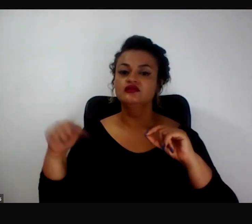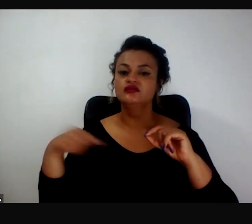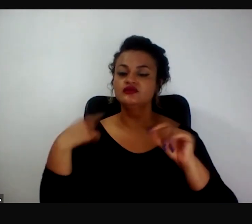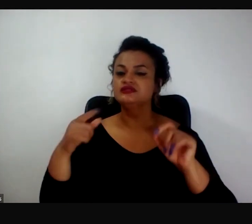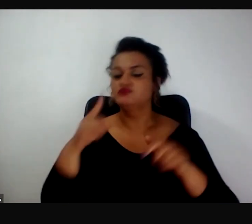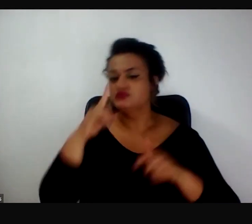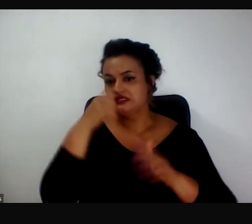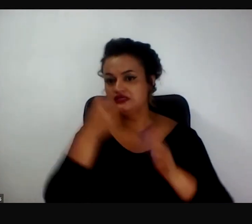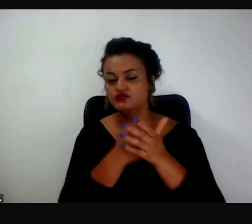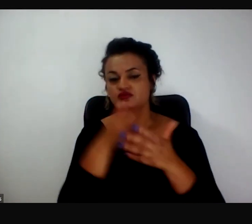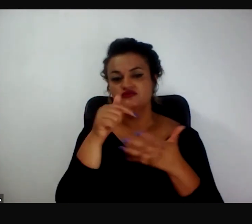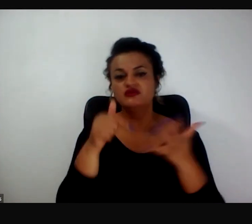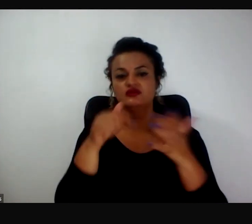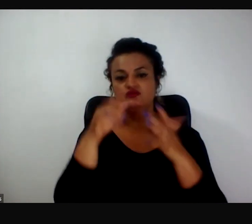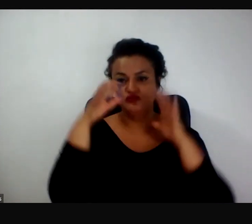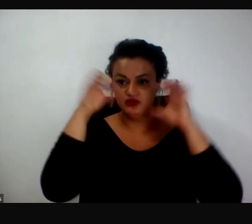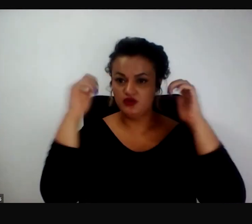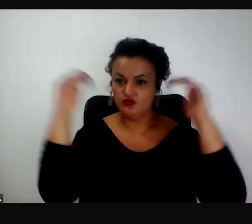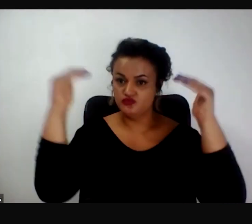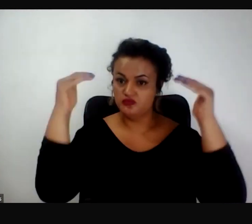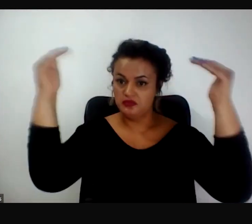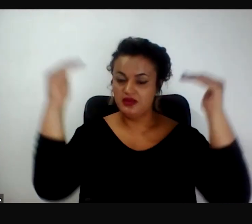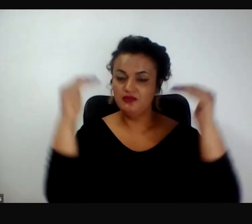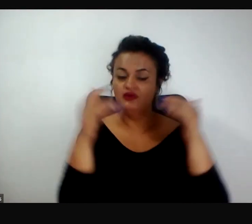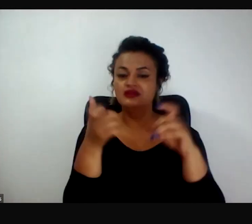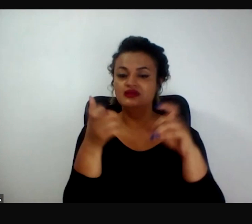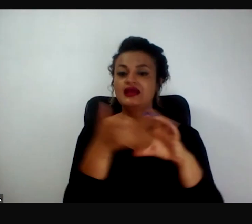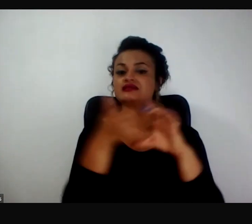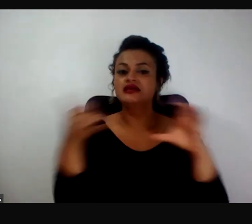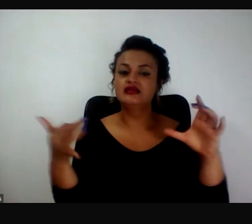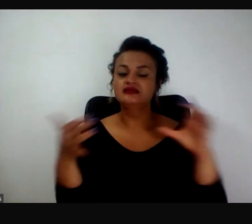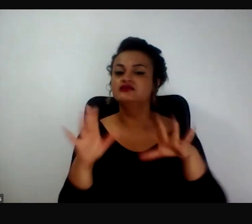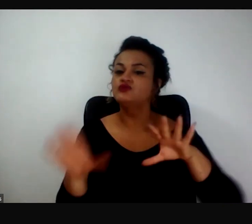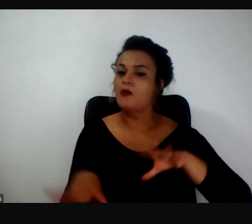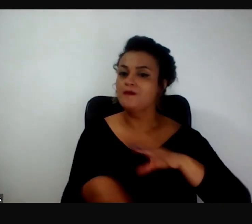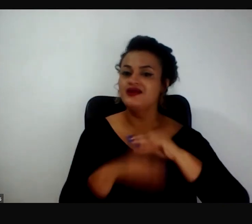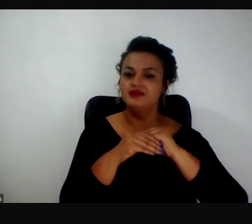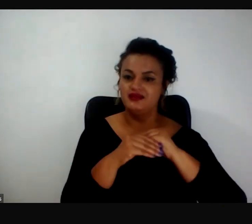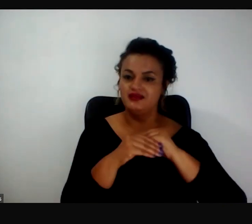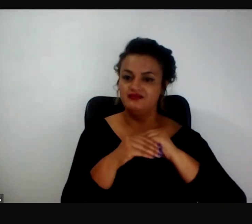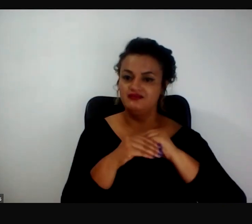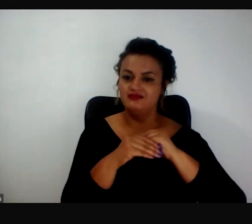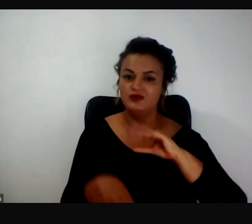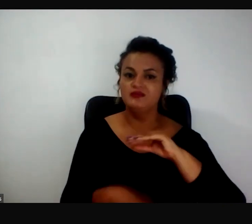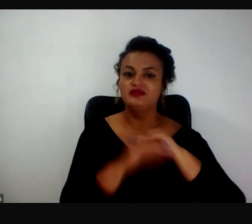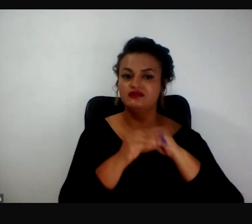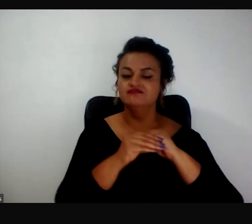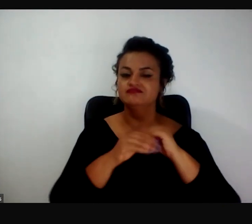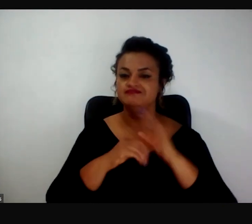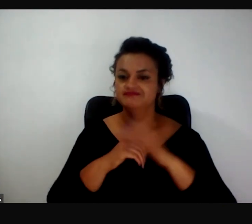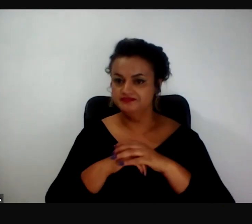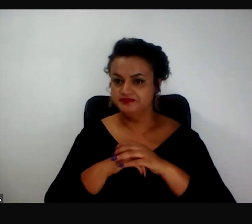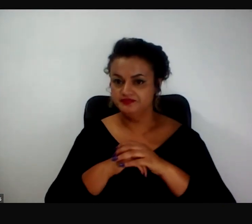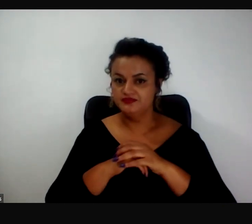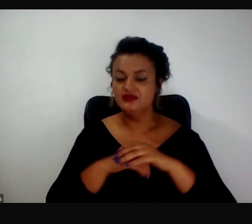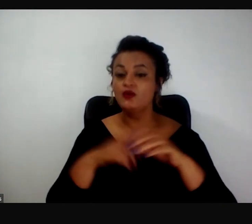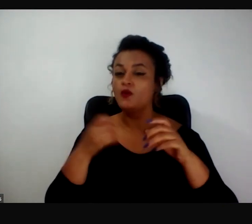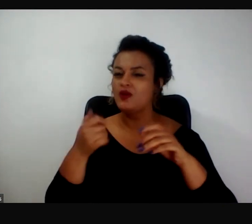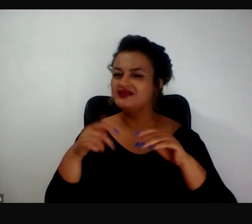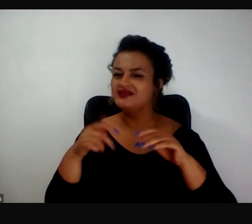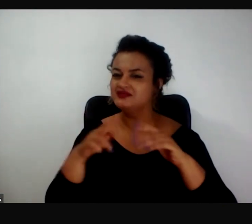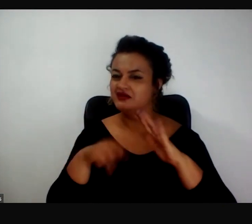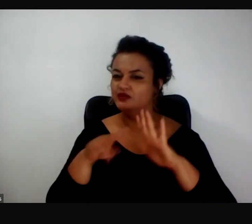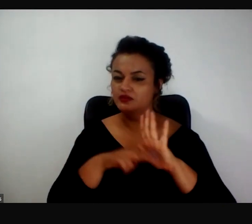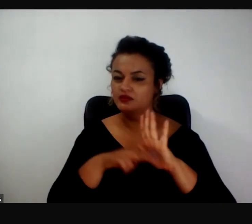sentenças do Tribunal Supremo tem esse caráter complementar, essa quase eficácia normativa